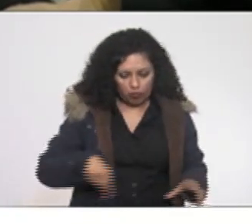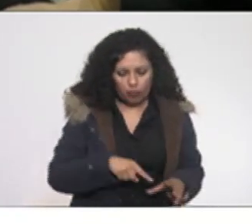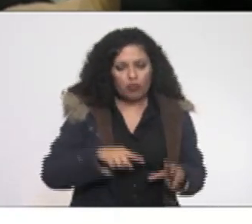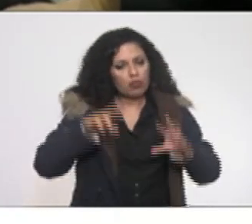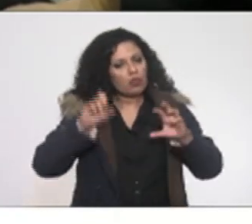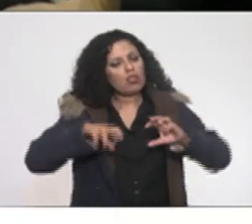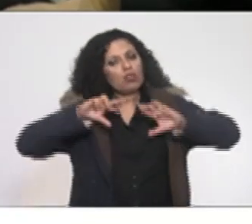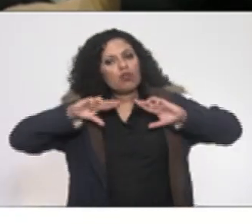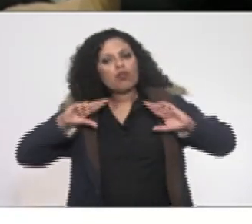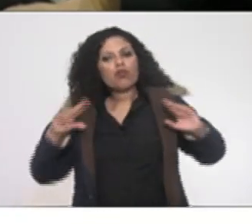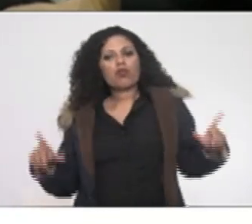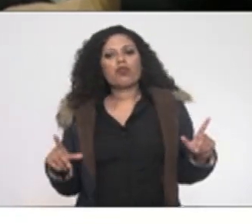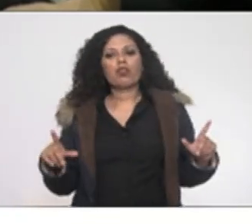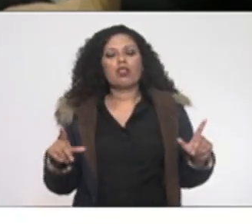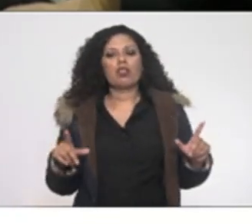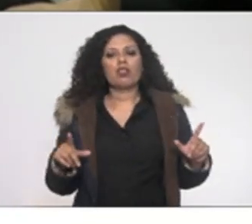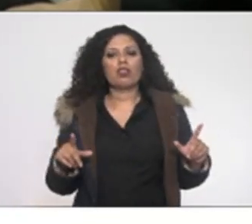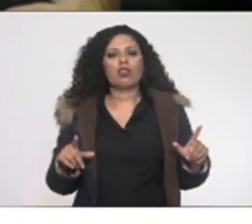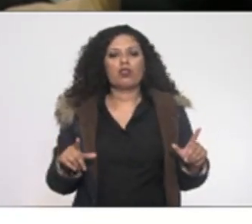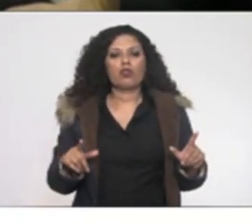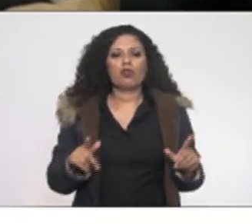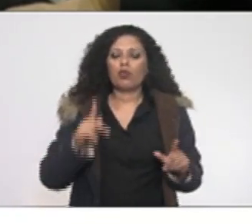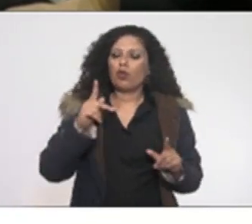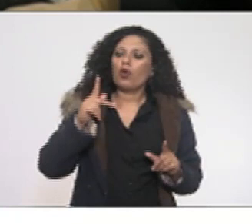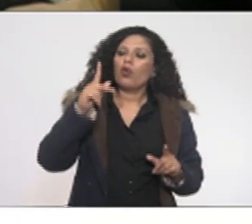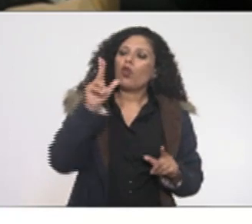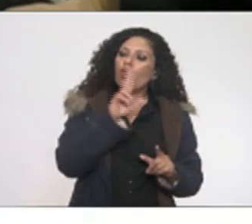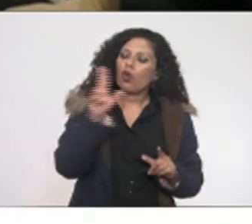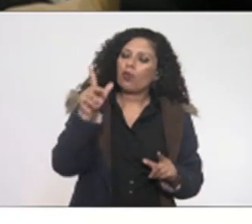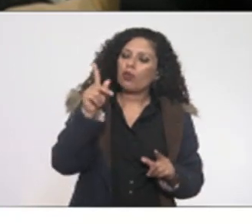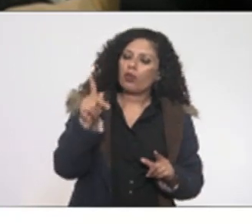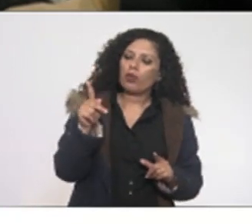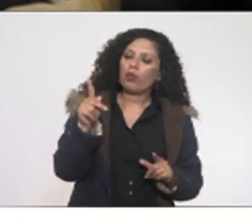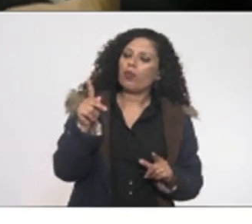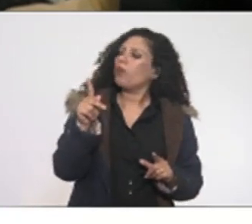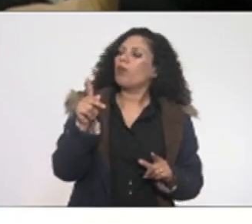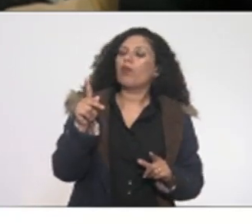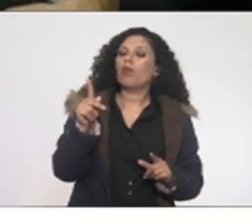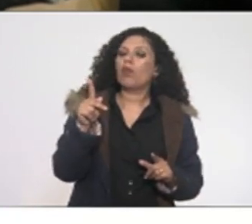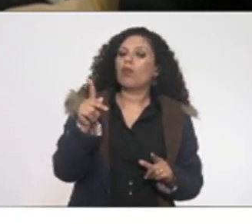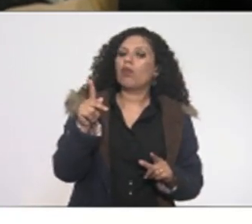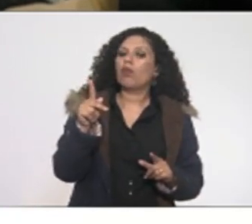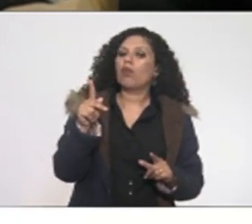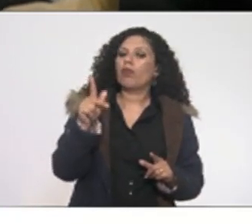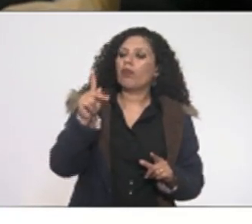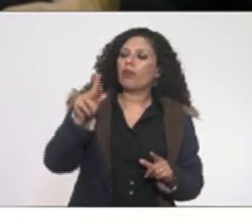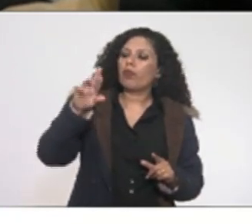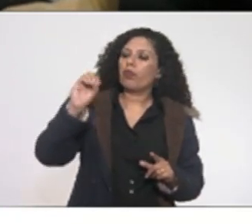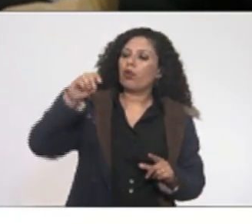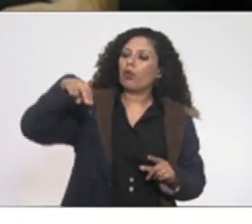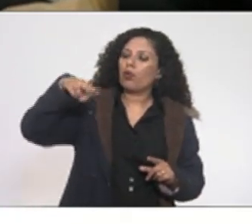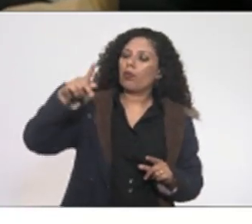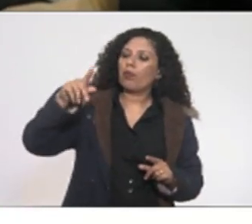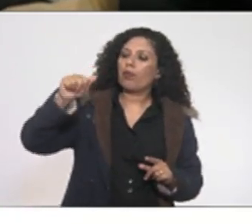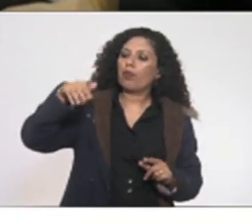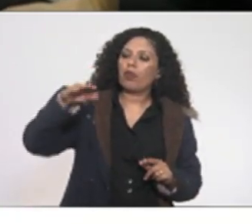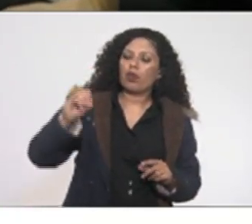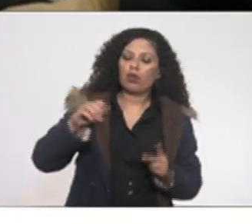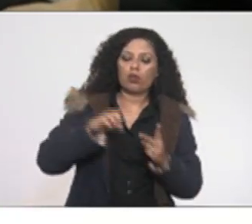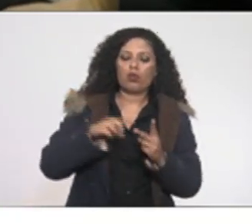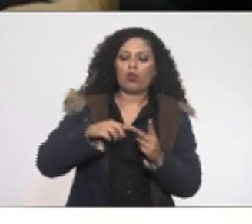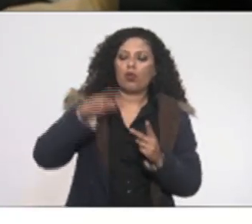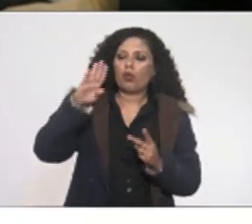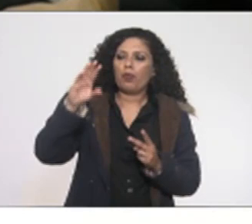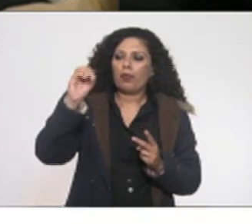gás natural que são liquefeitas, né? O butano e o propano. Então, são coisas diferentes. Mas o que a gente acha no governo federal